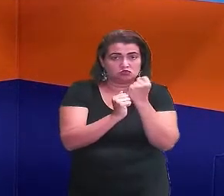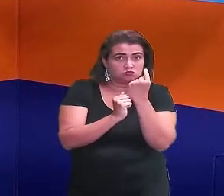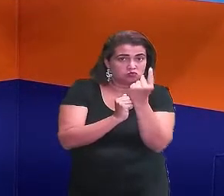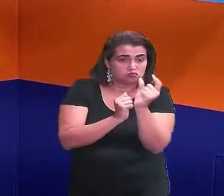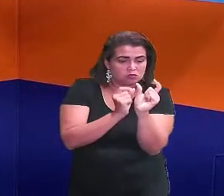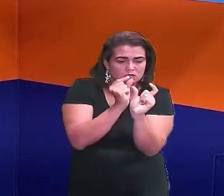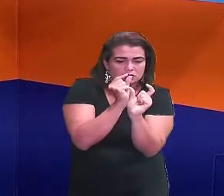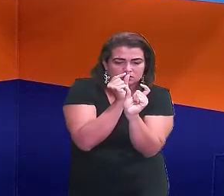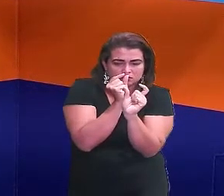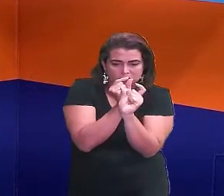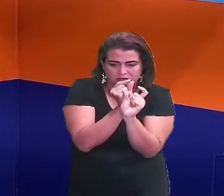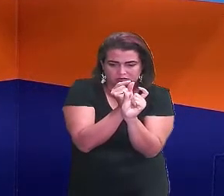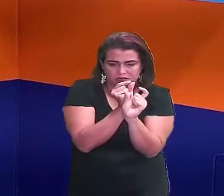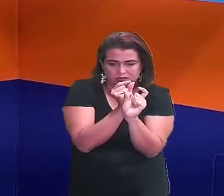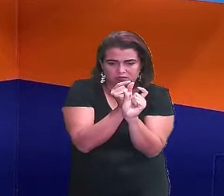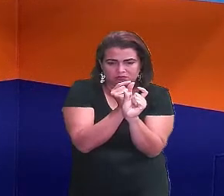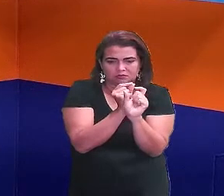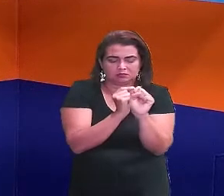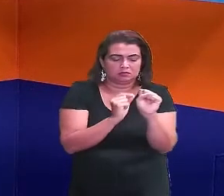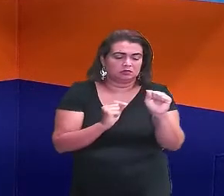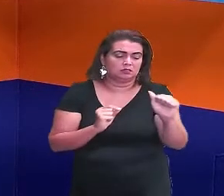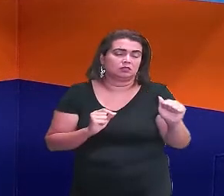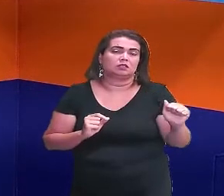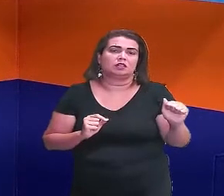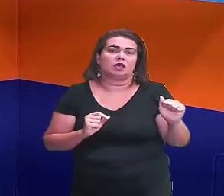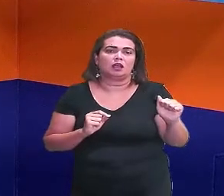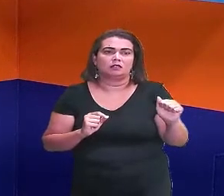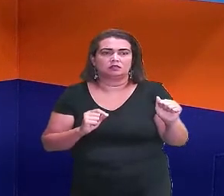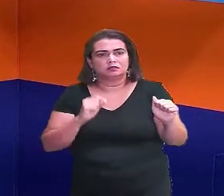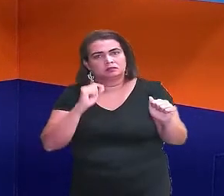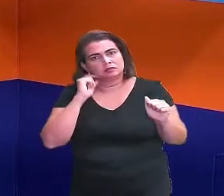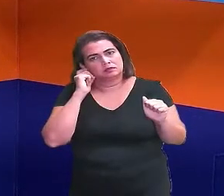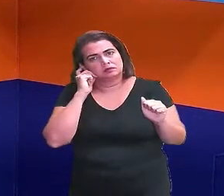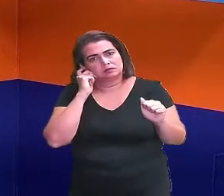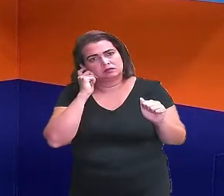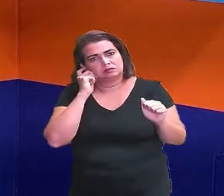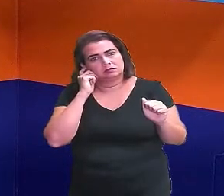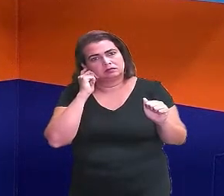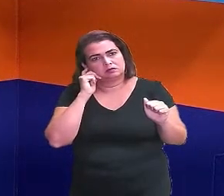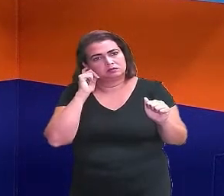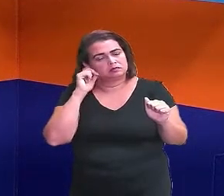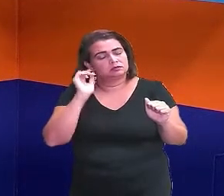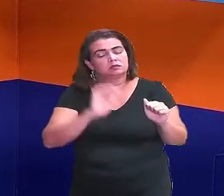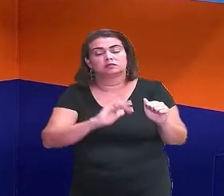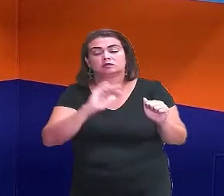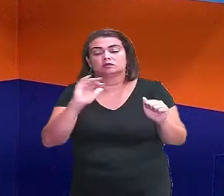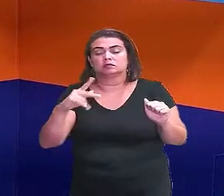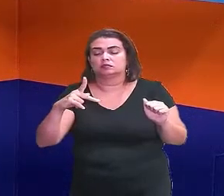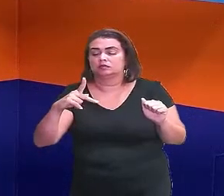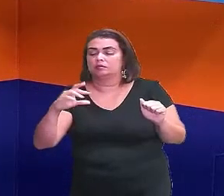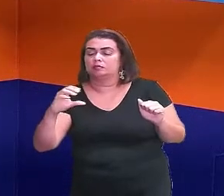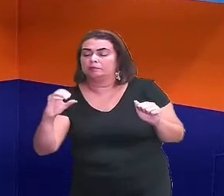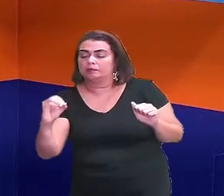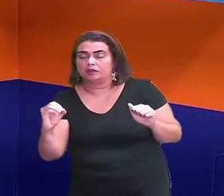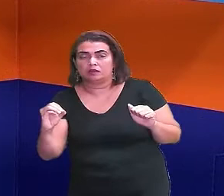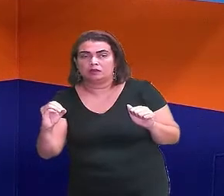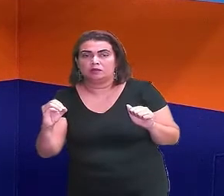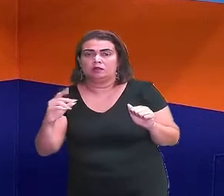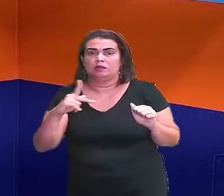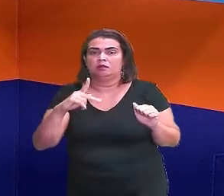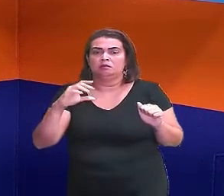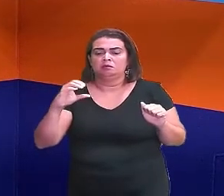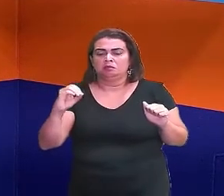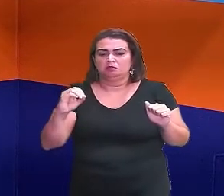cá, ó. Olha só. Sa. Formou a sílaba sa. E a outra é o P-O, que vem